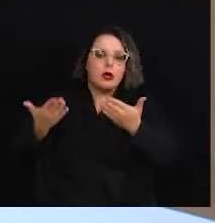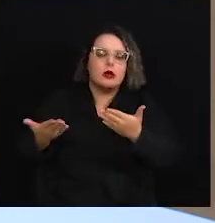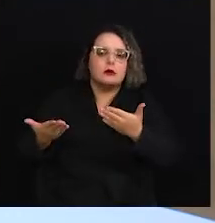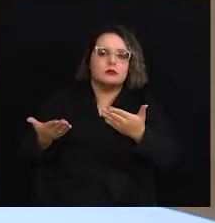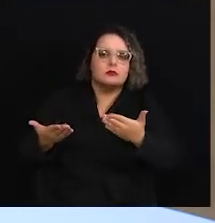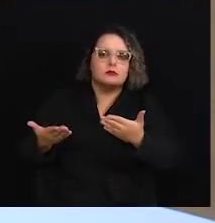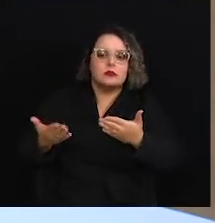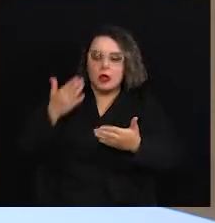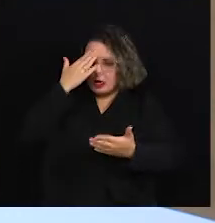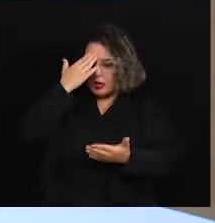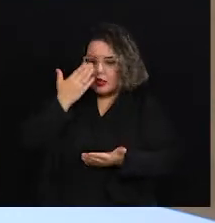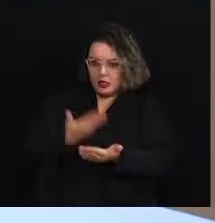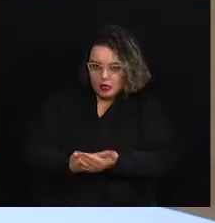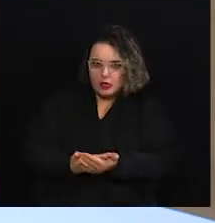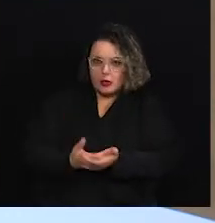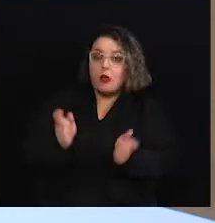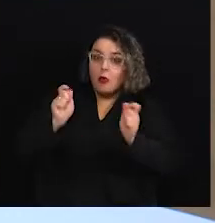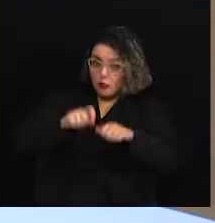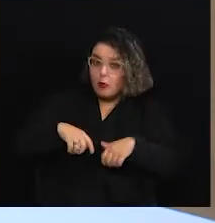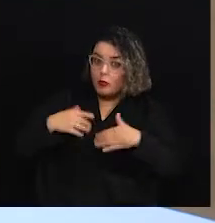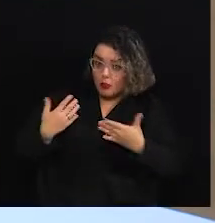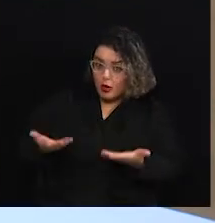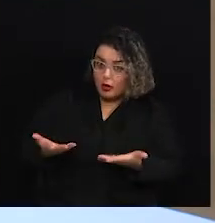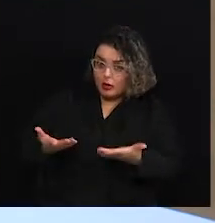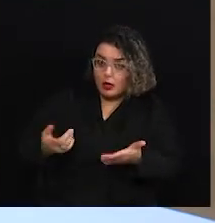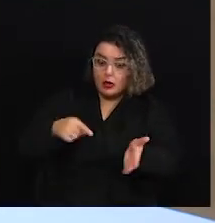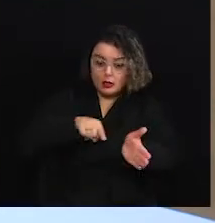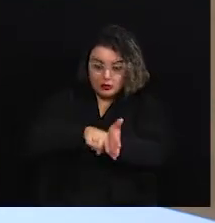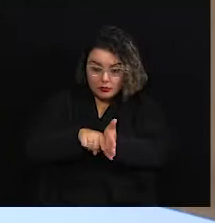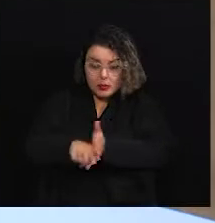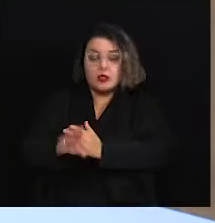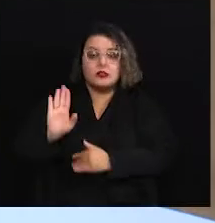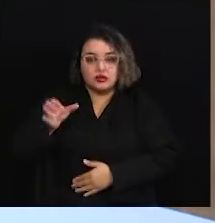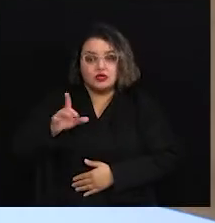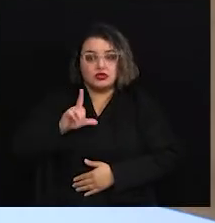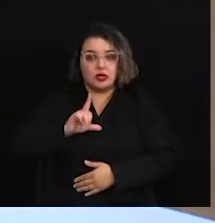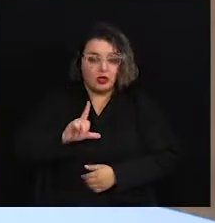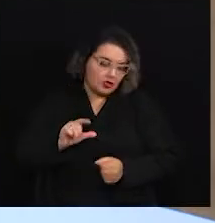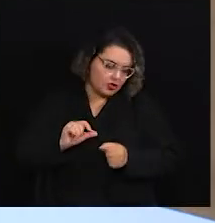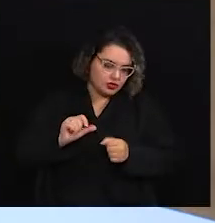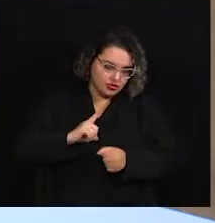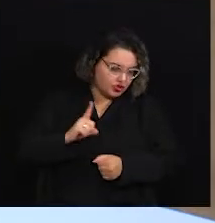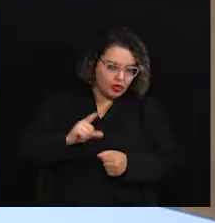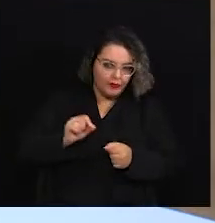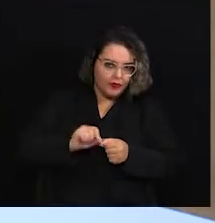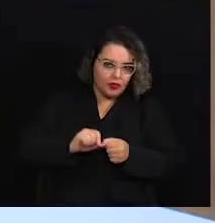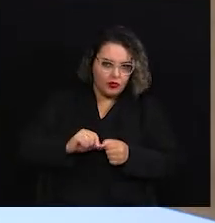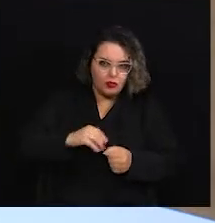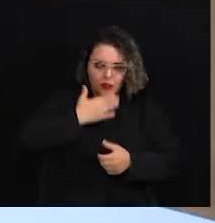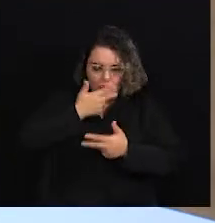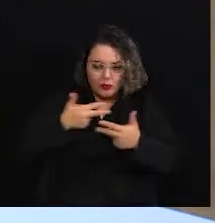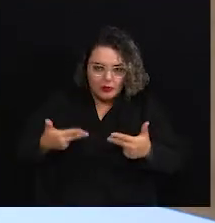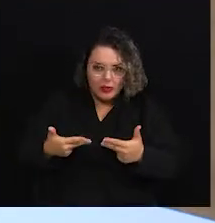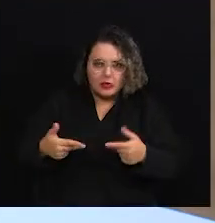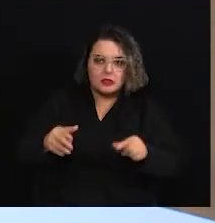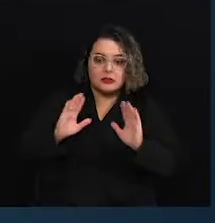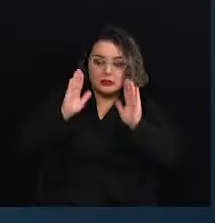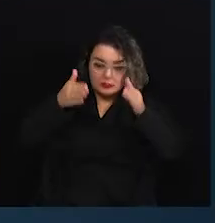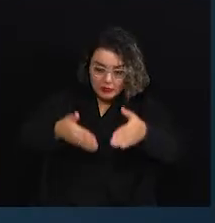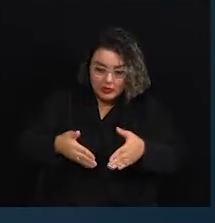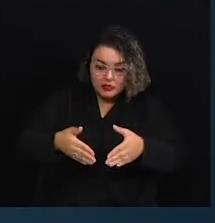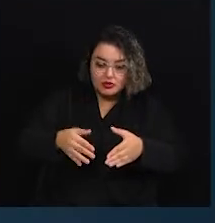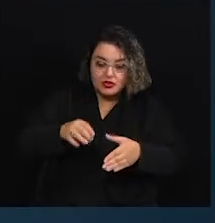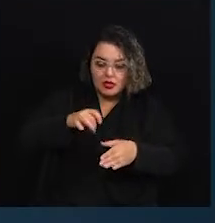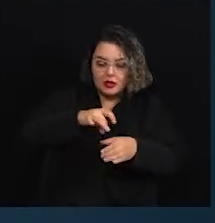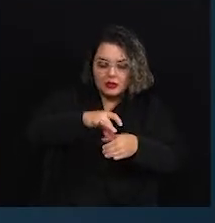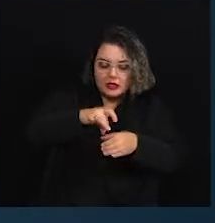desenvolver, que a gente acreditava que tinha um grande potencial da pesquisa que já tinha sido feita com frutos, mas numa adaptação à parte de sementes.